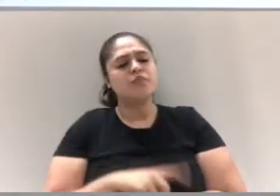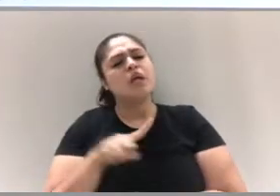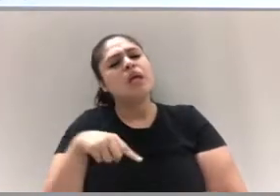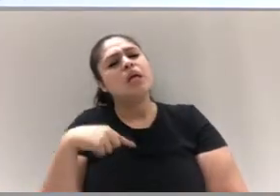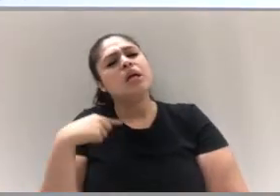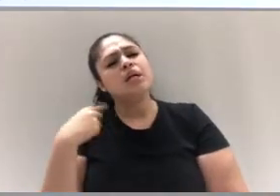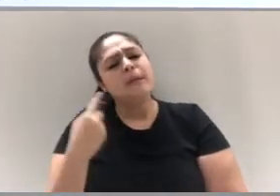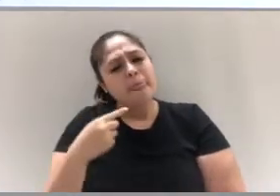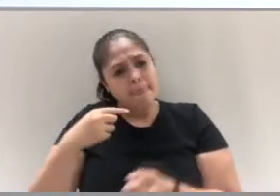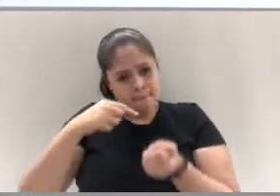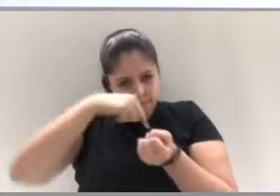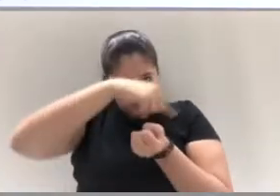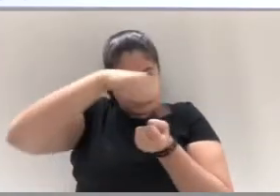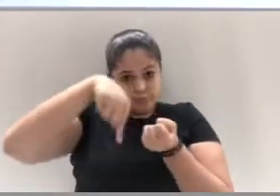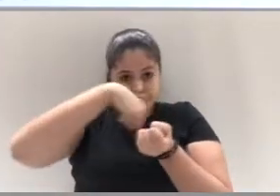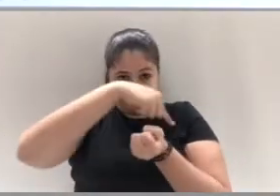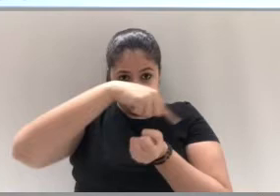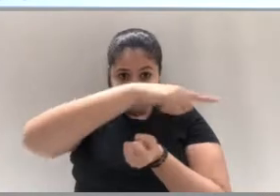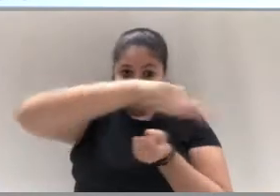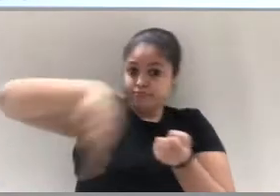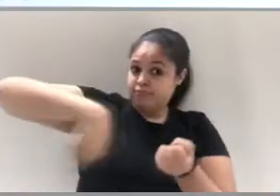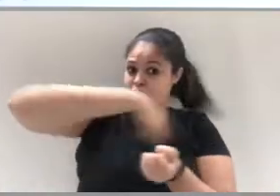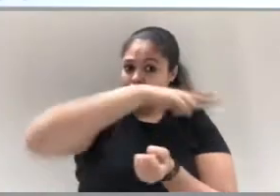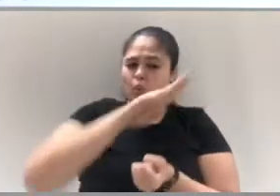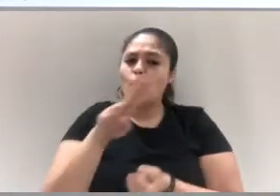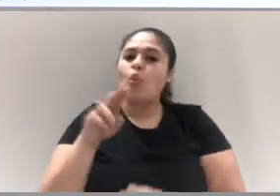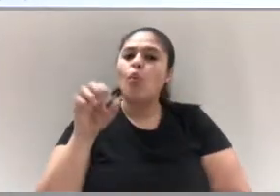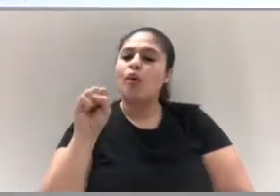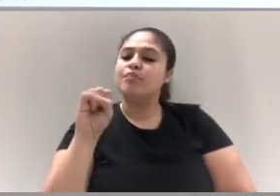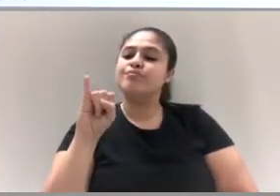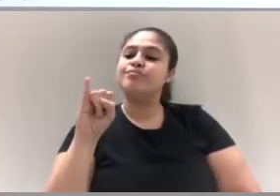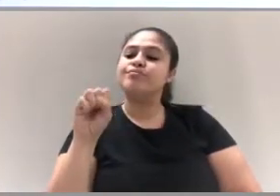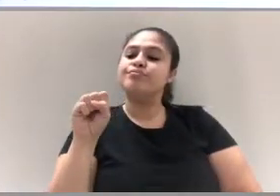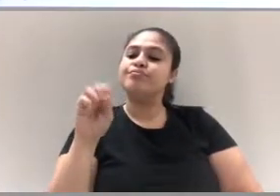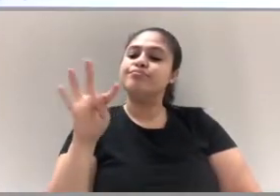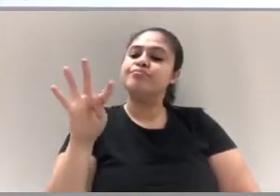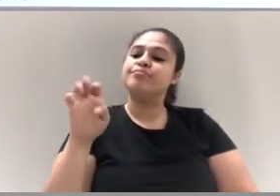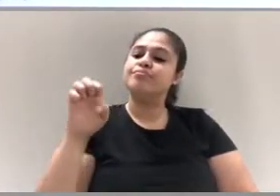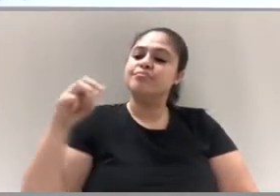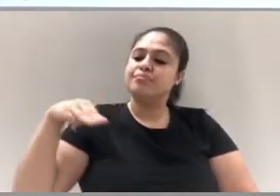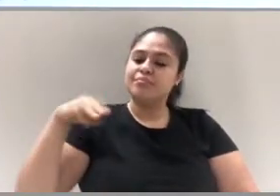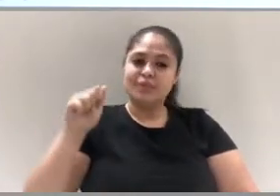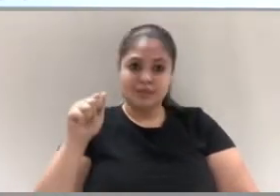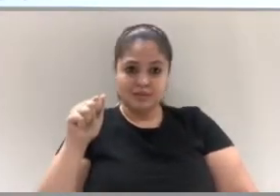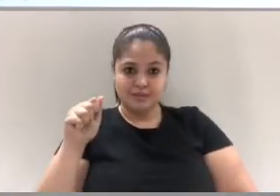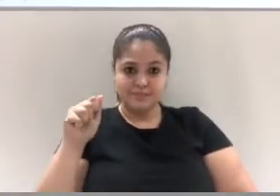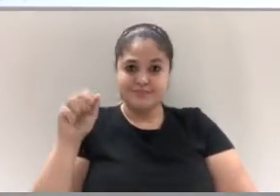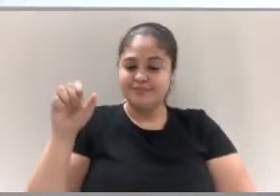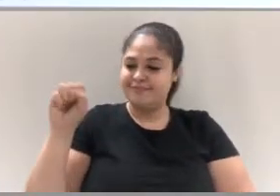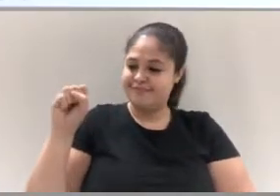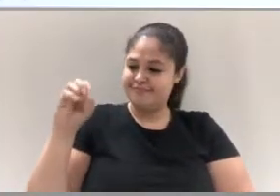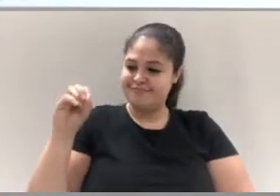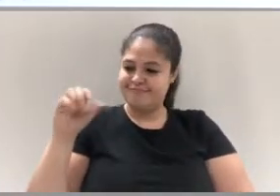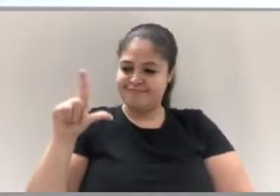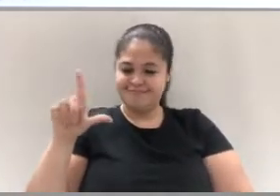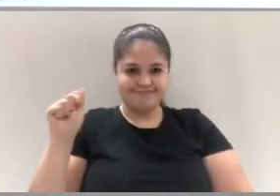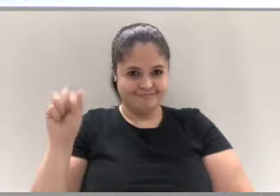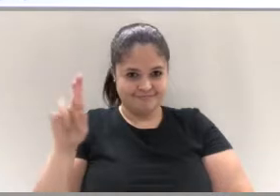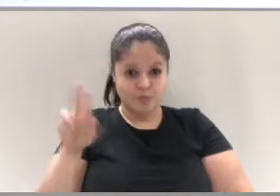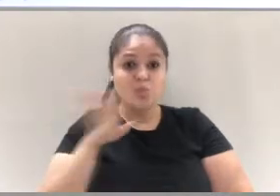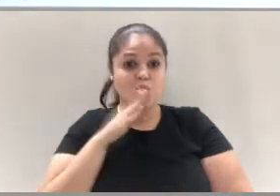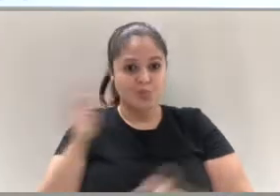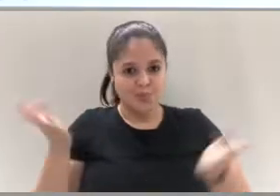Então, o sistema solar, como é conhecido hoje, todo plano e com o Sol no centro,